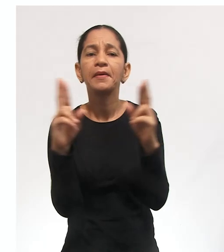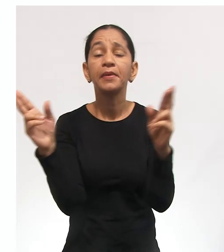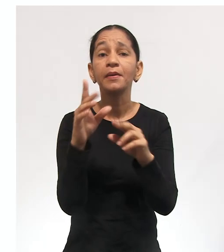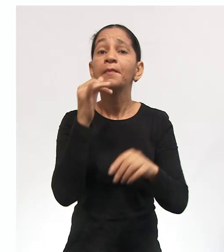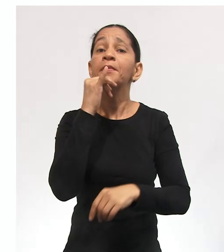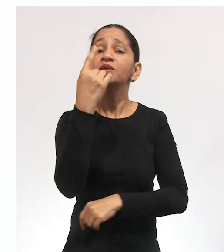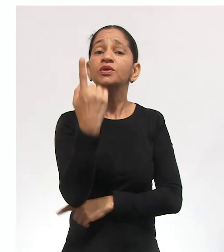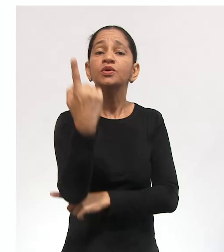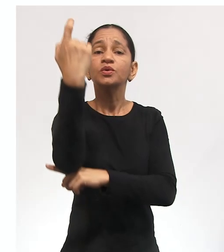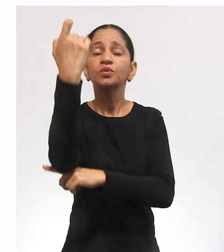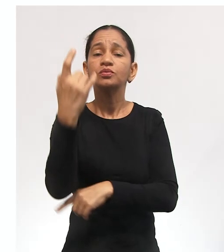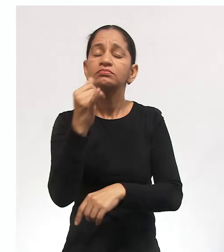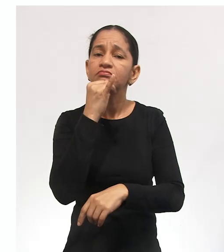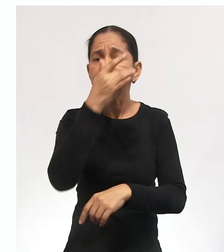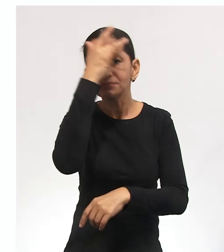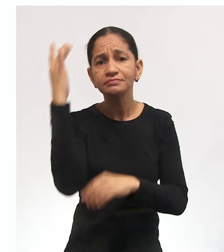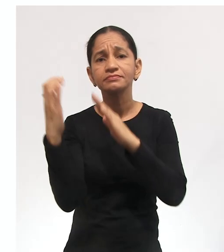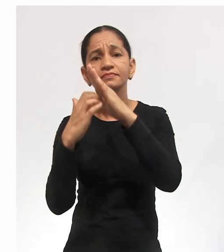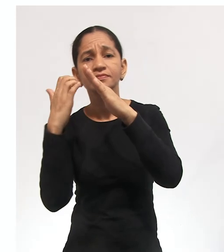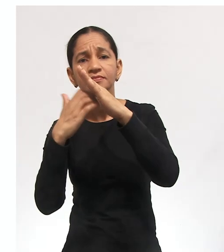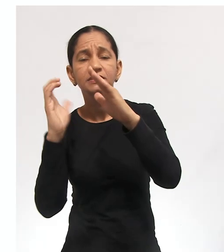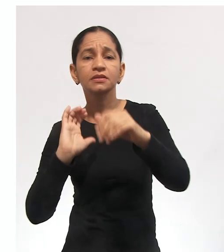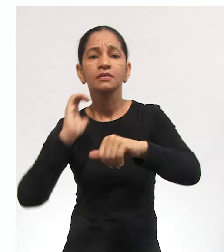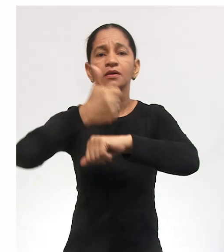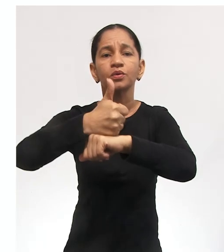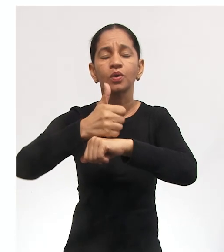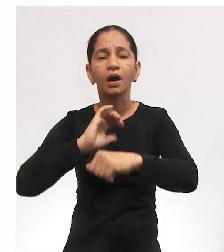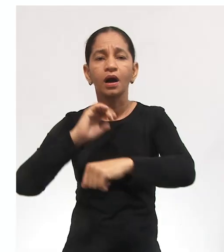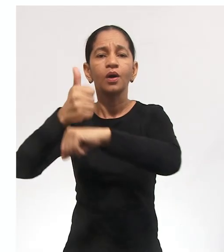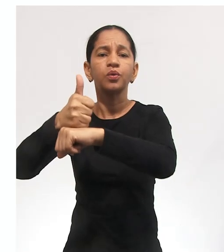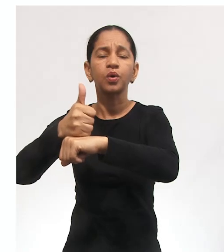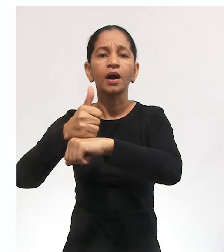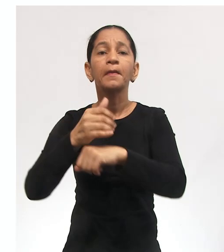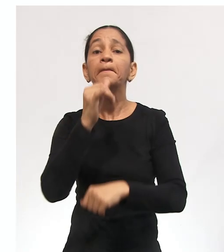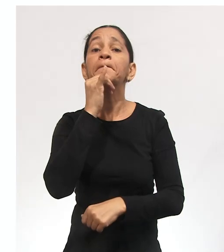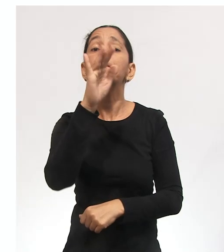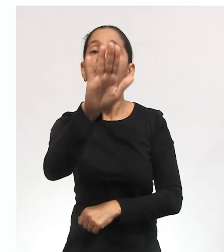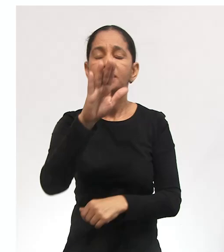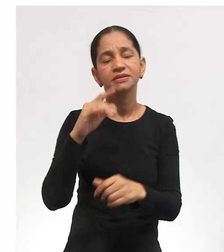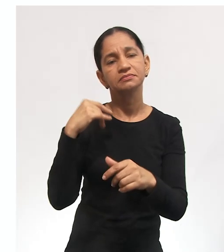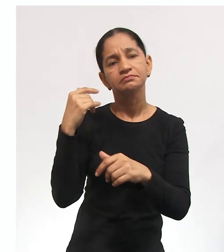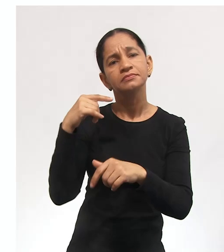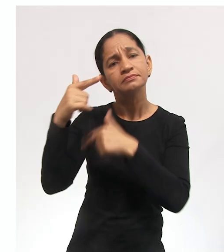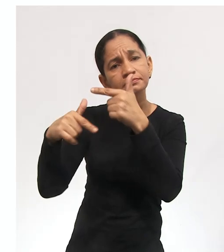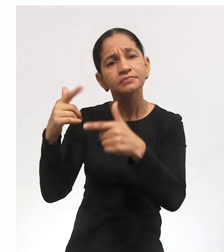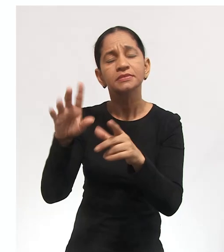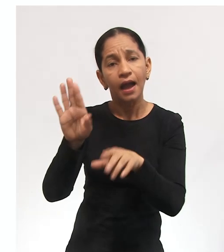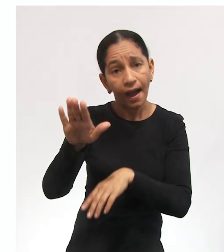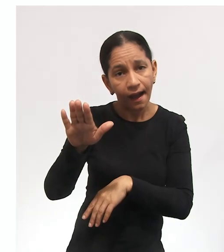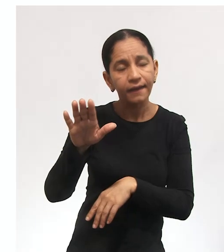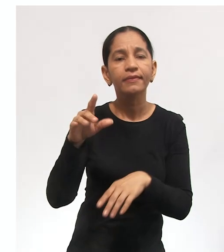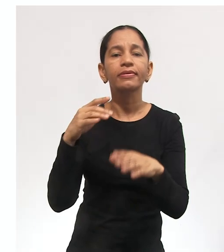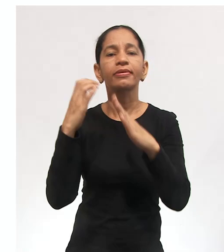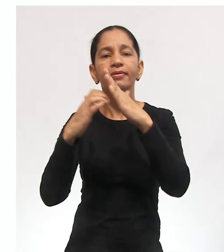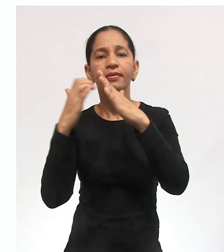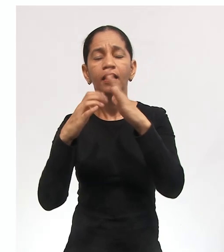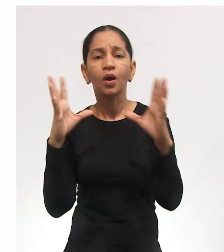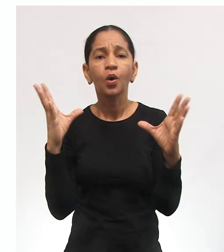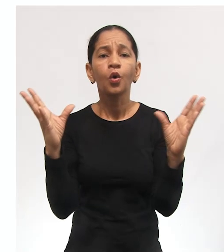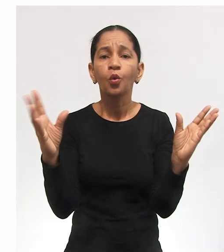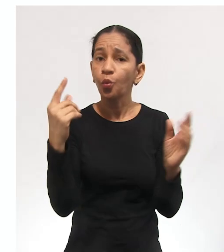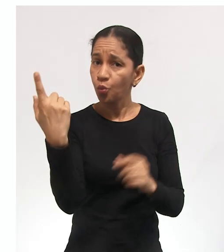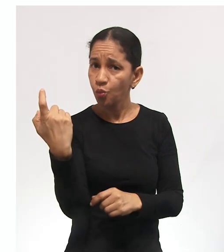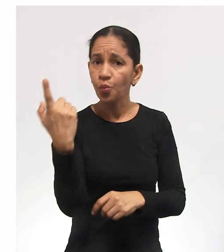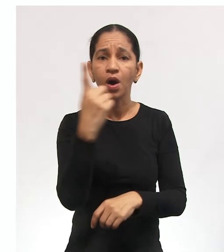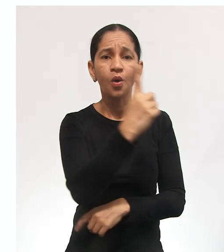a saída de uma empresa e a assunção de outra? Como é que a gente fica quando duas empresas se fundem ou